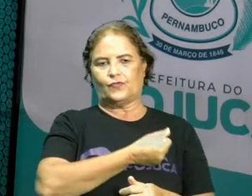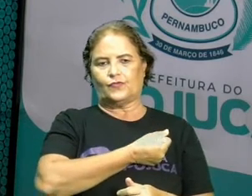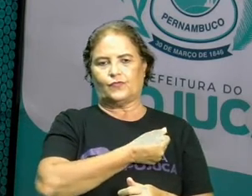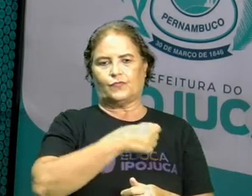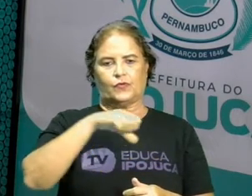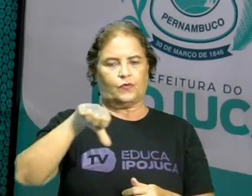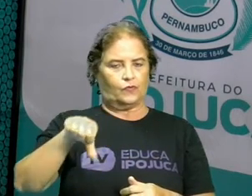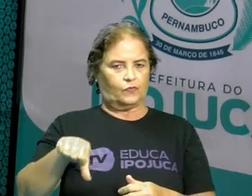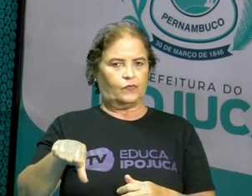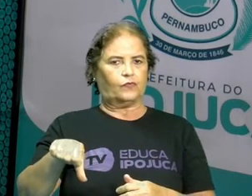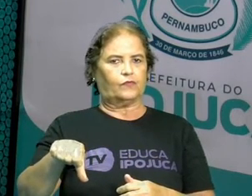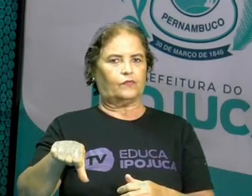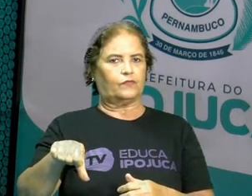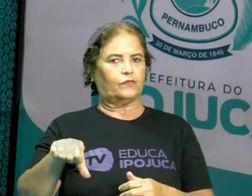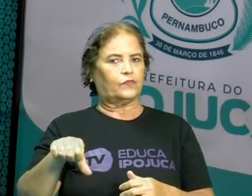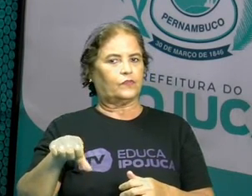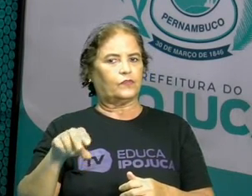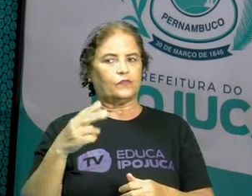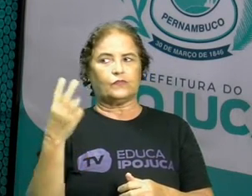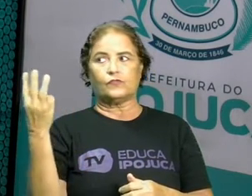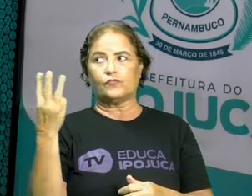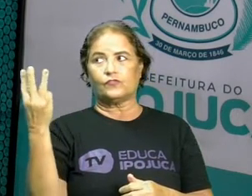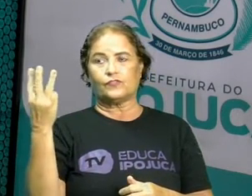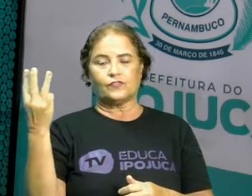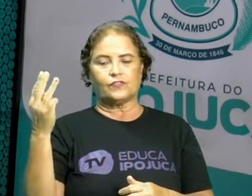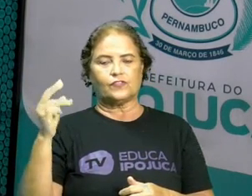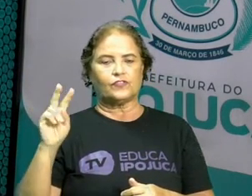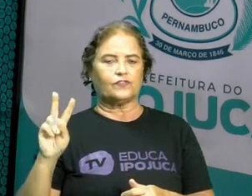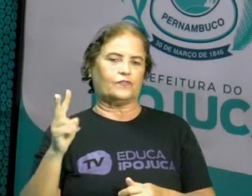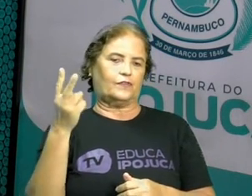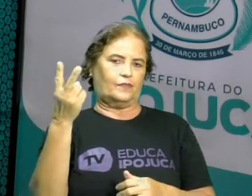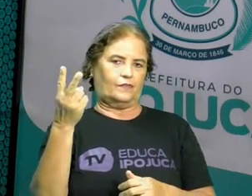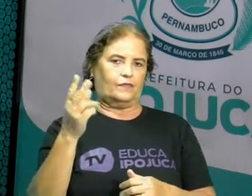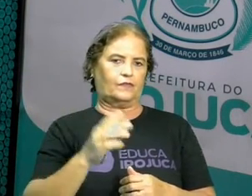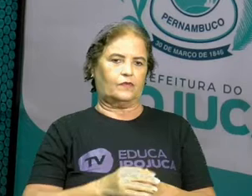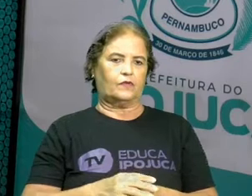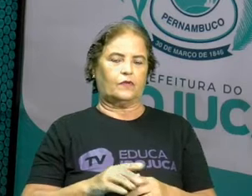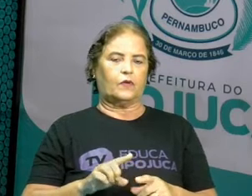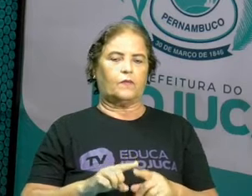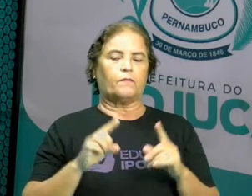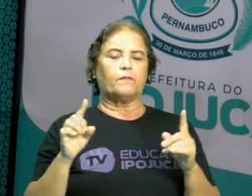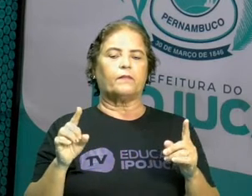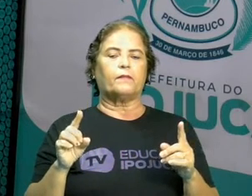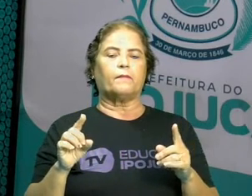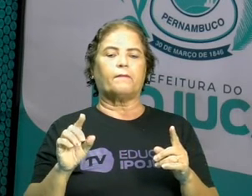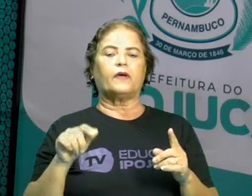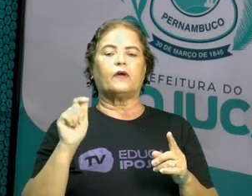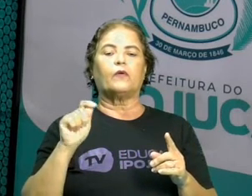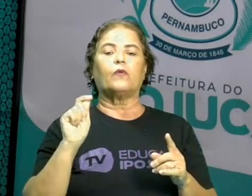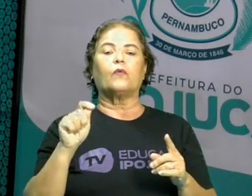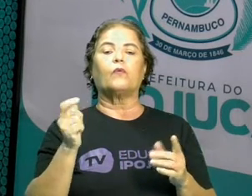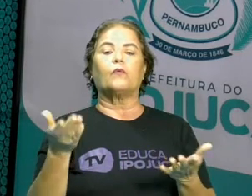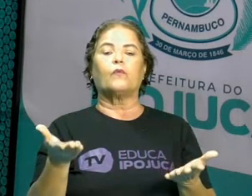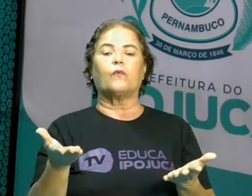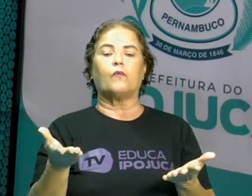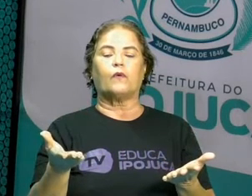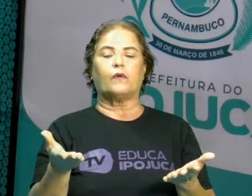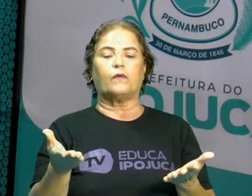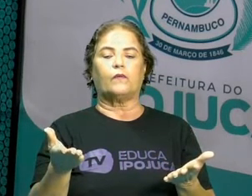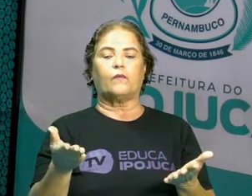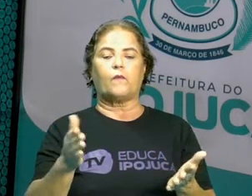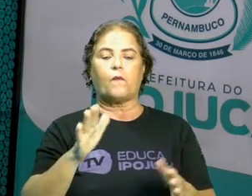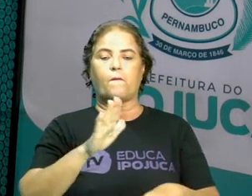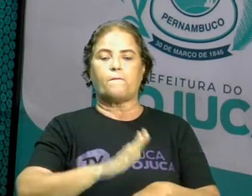desses três valores. Mas agora eu quero saber, qual o maior de todos os